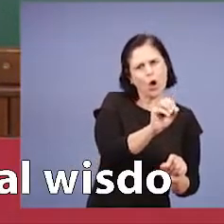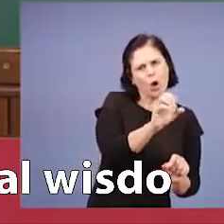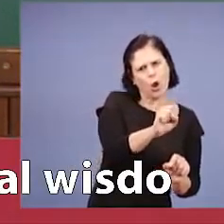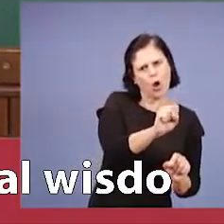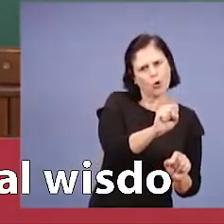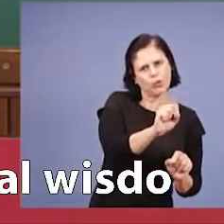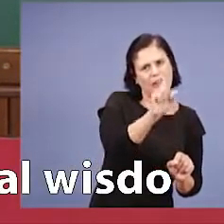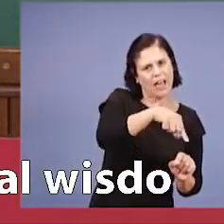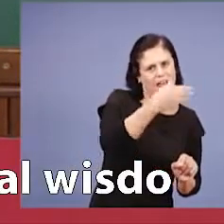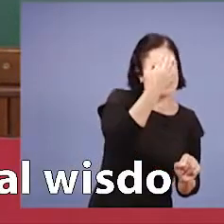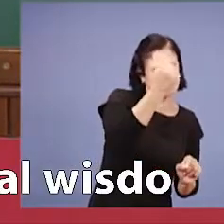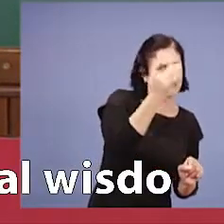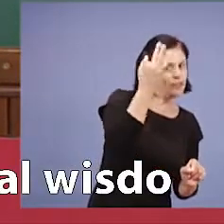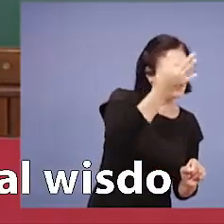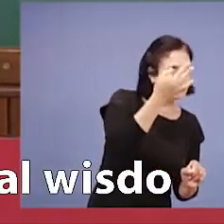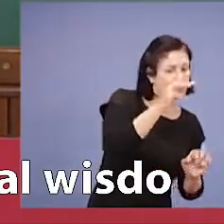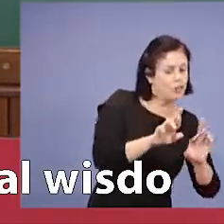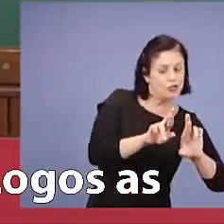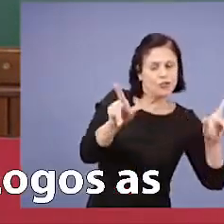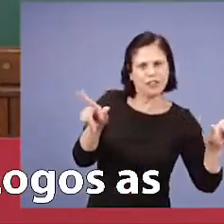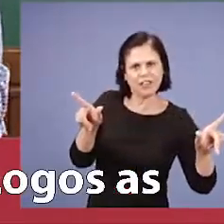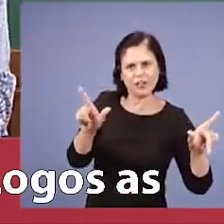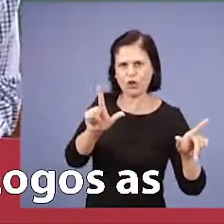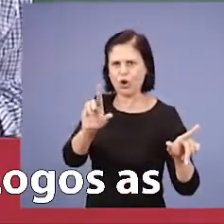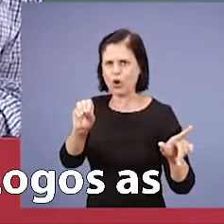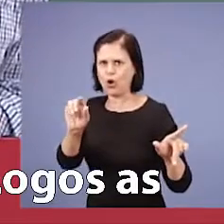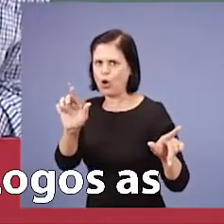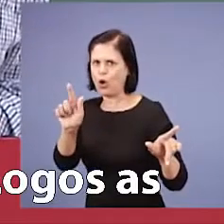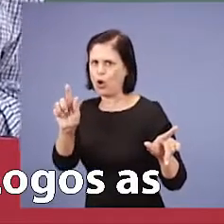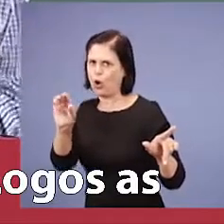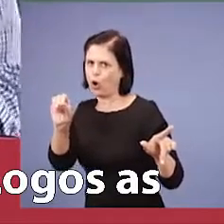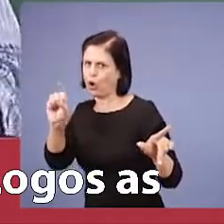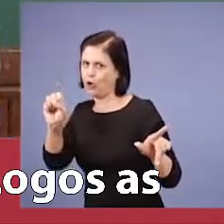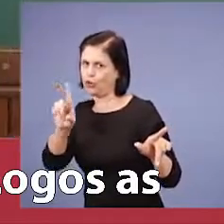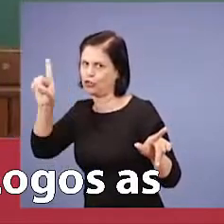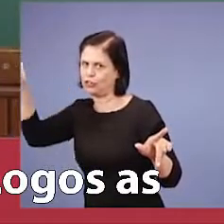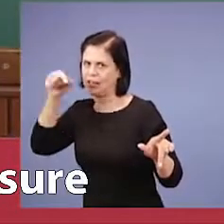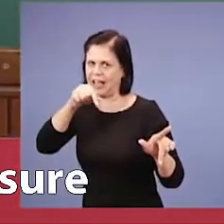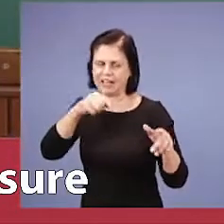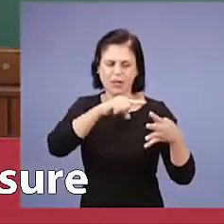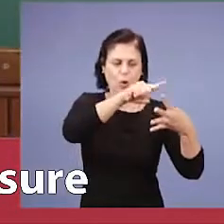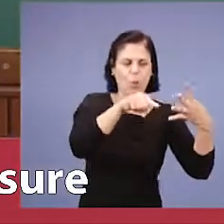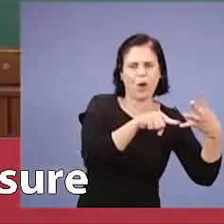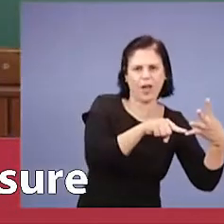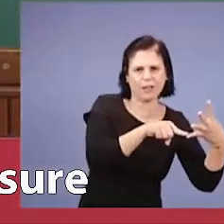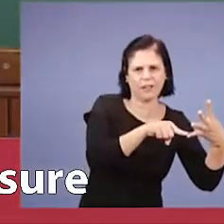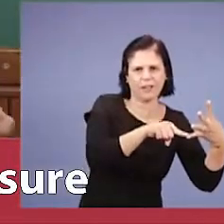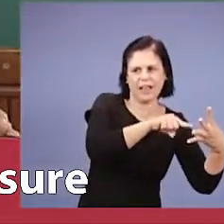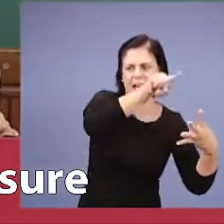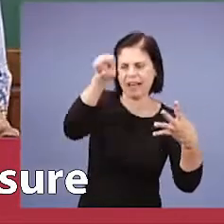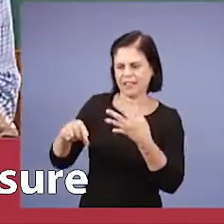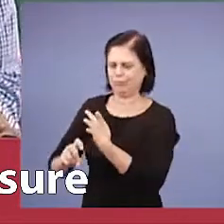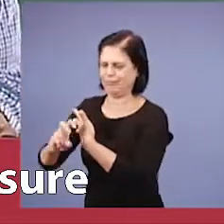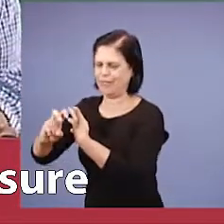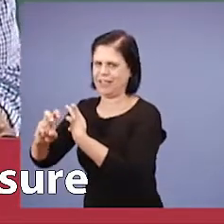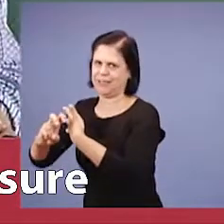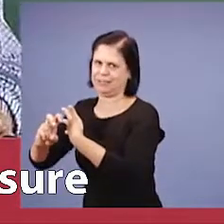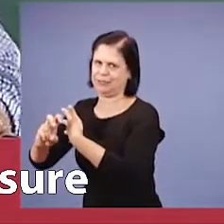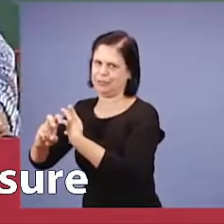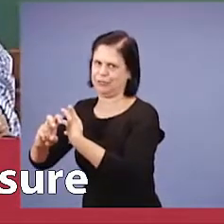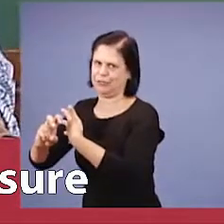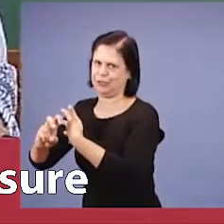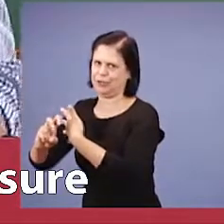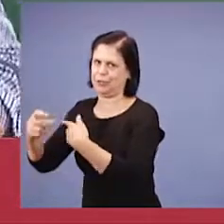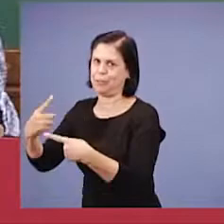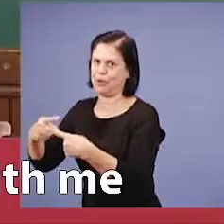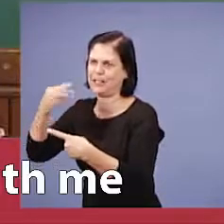deus o logos como sabedoria e filosófico torna a quarta medida é o lócus como sabedoria de deus tá na quinta